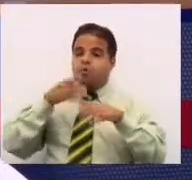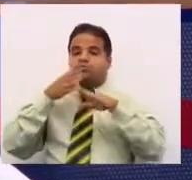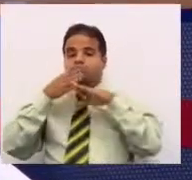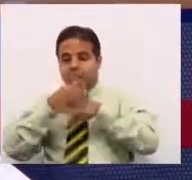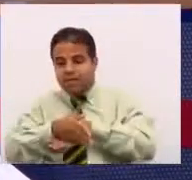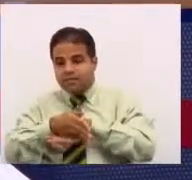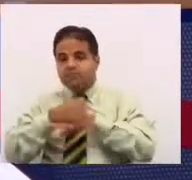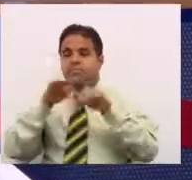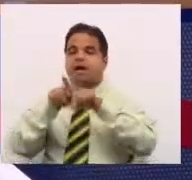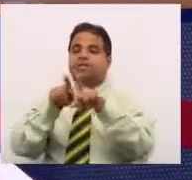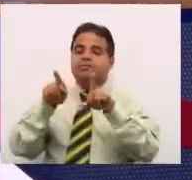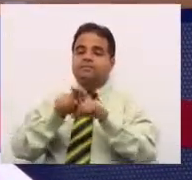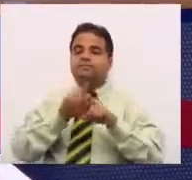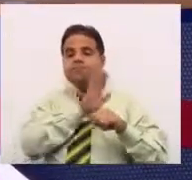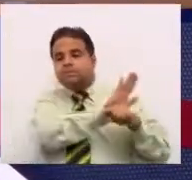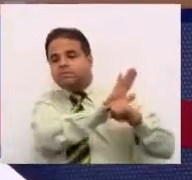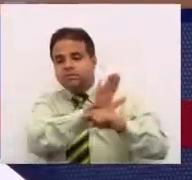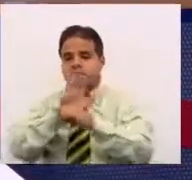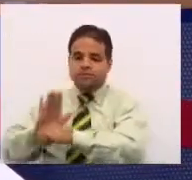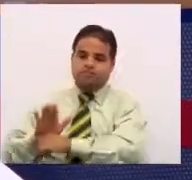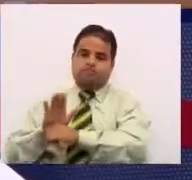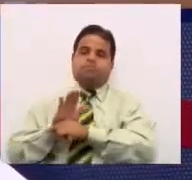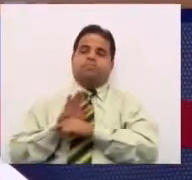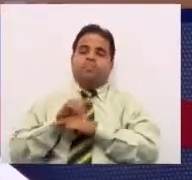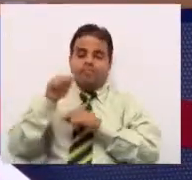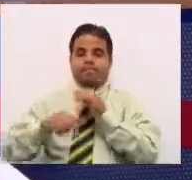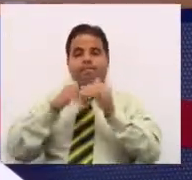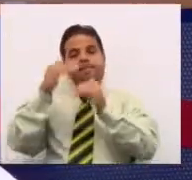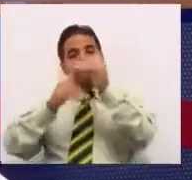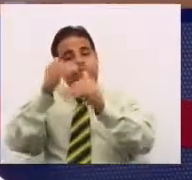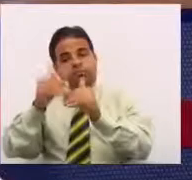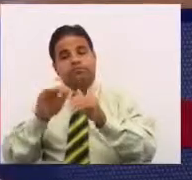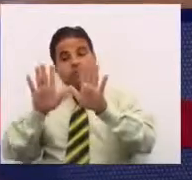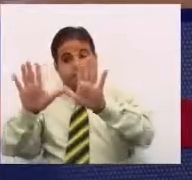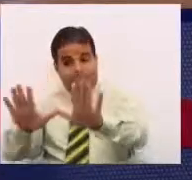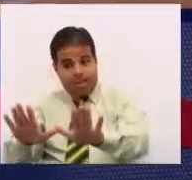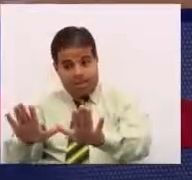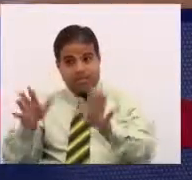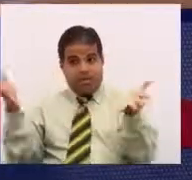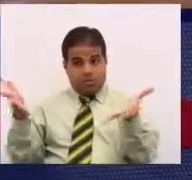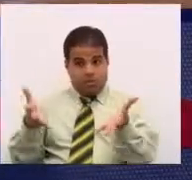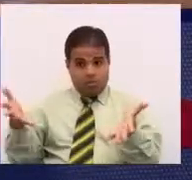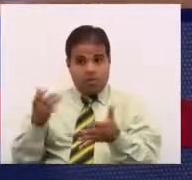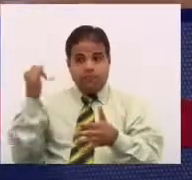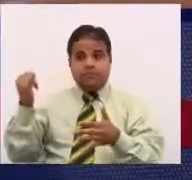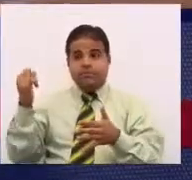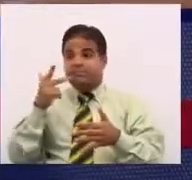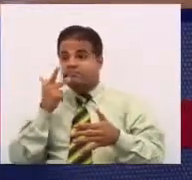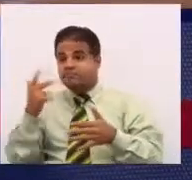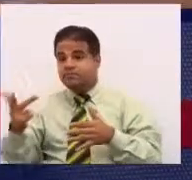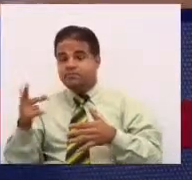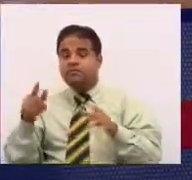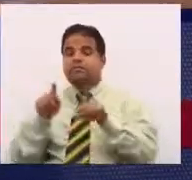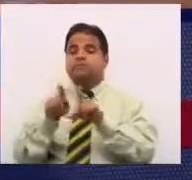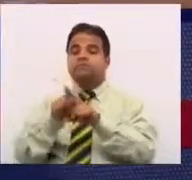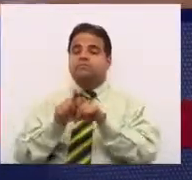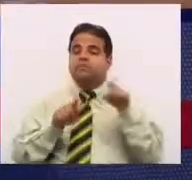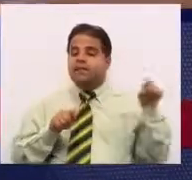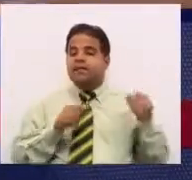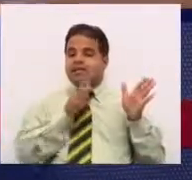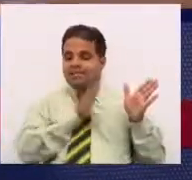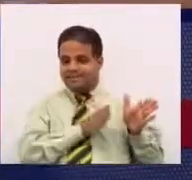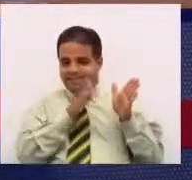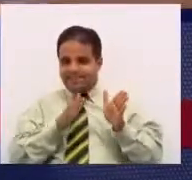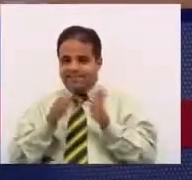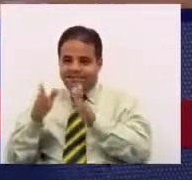participar, como assumir um protagonismo nesse processo. Agora, é importante lembrar que, a despeito dessas